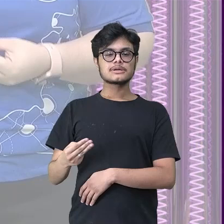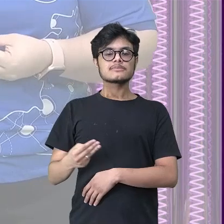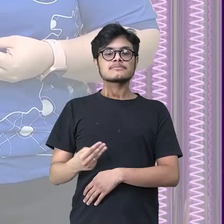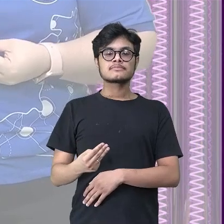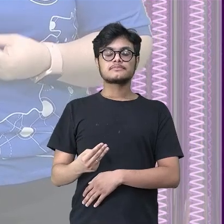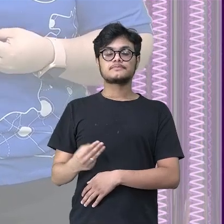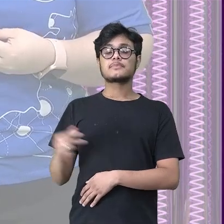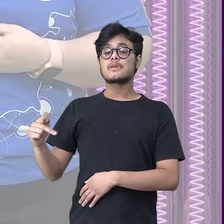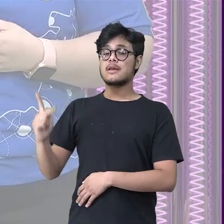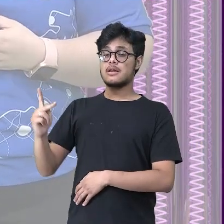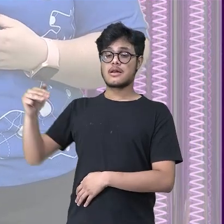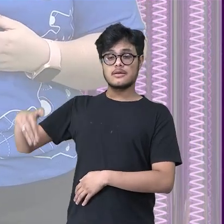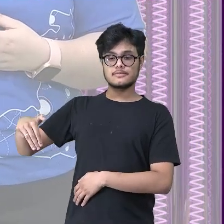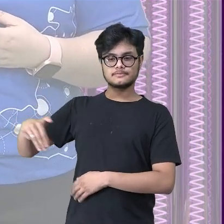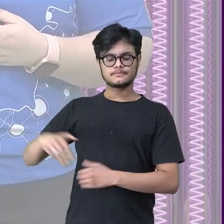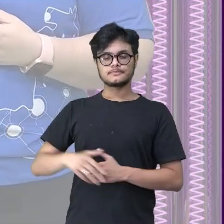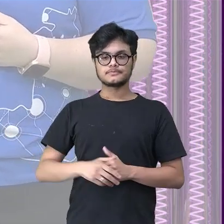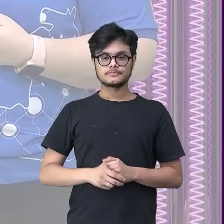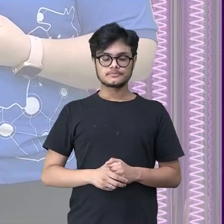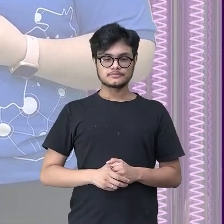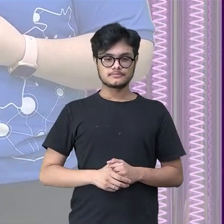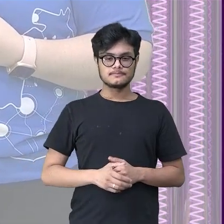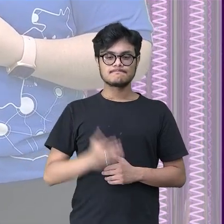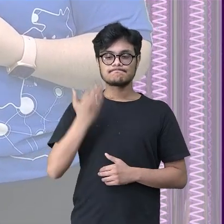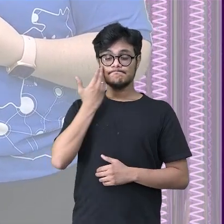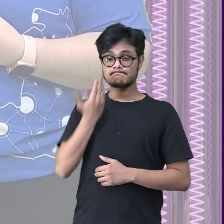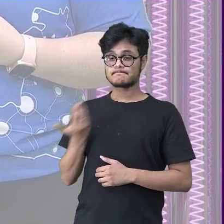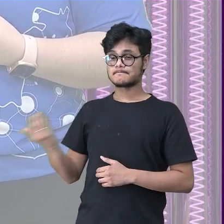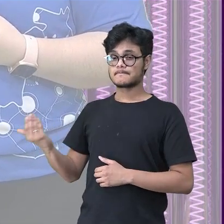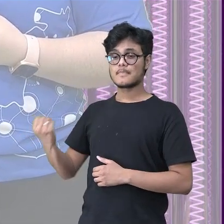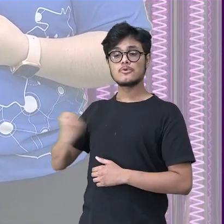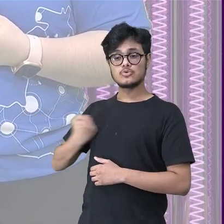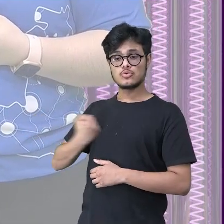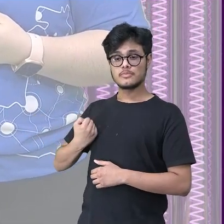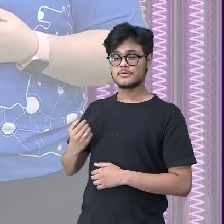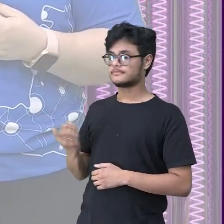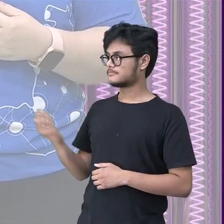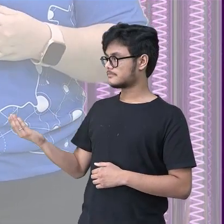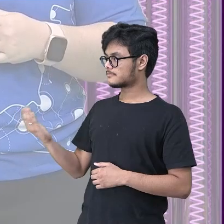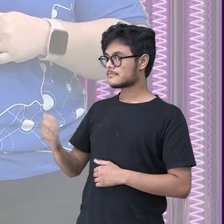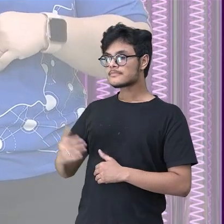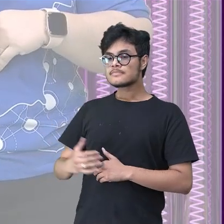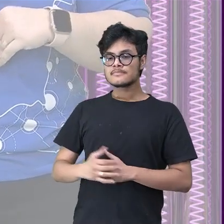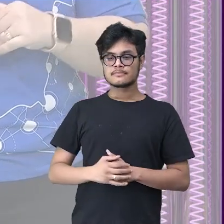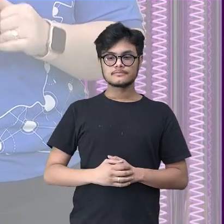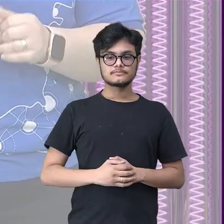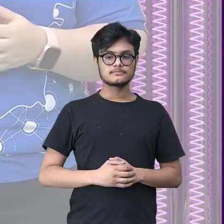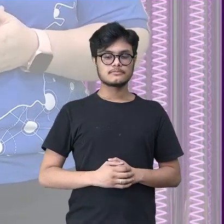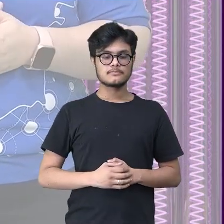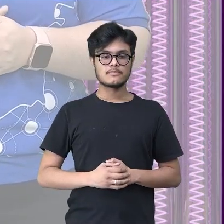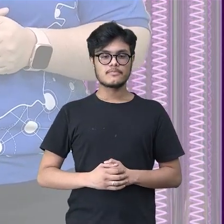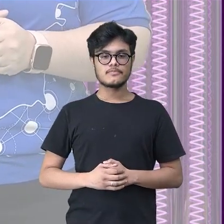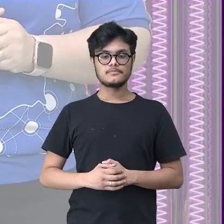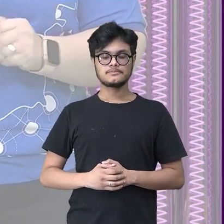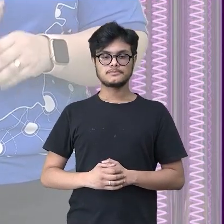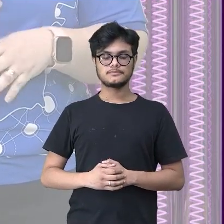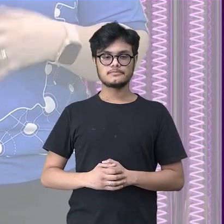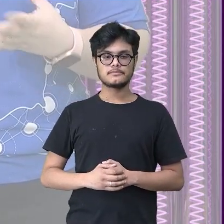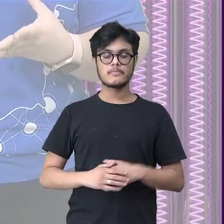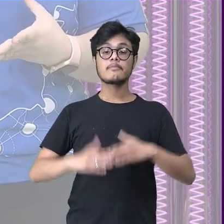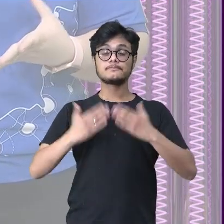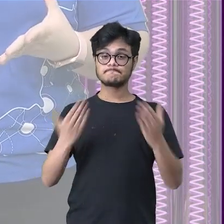de quilômetros, certo? Então, olha só, 150 milhões de quilômetros. E